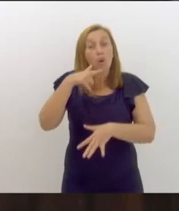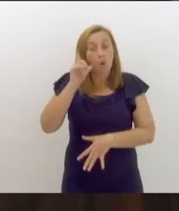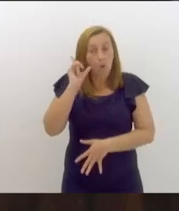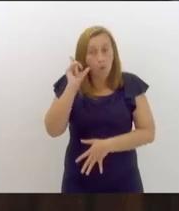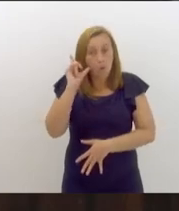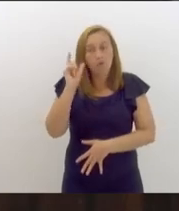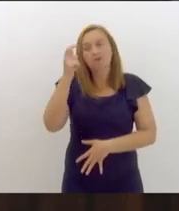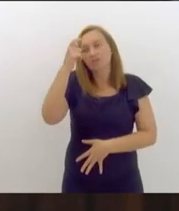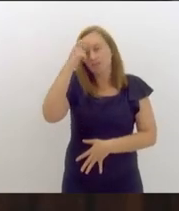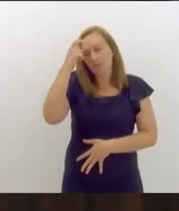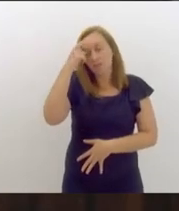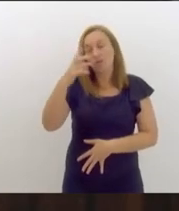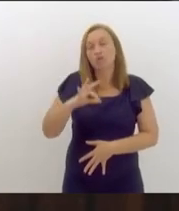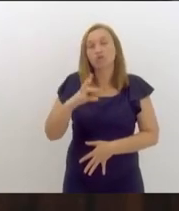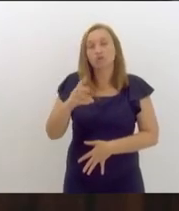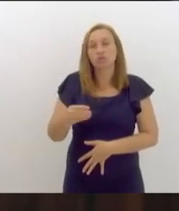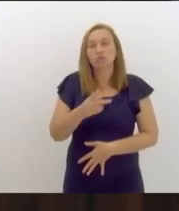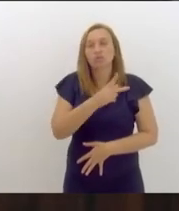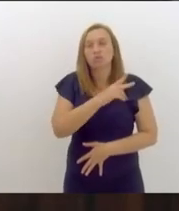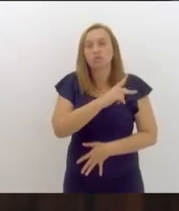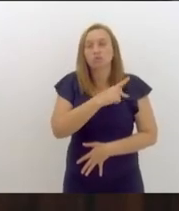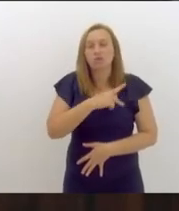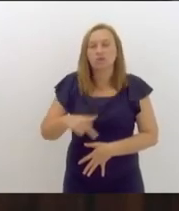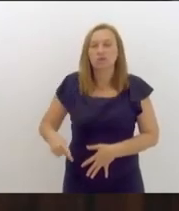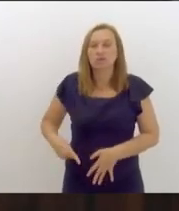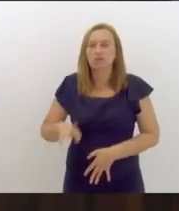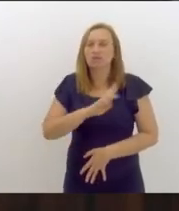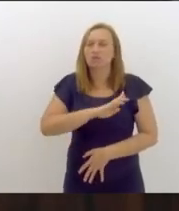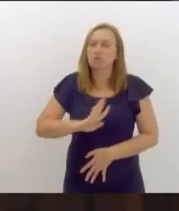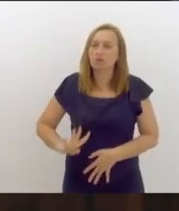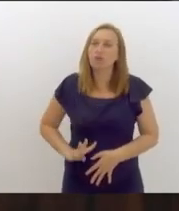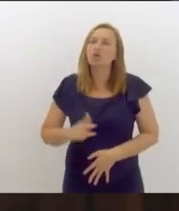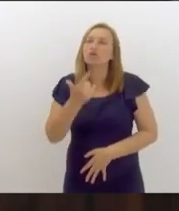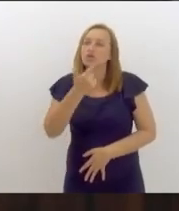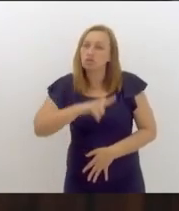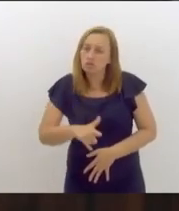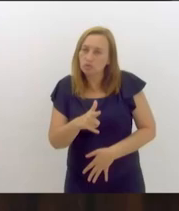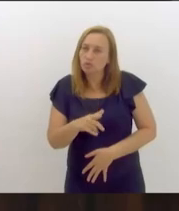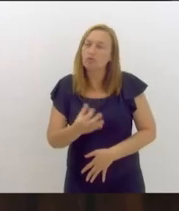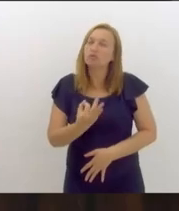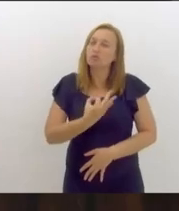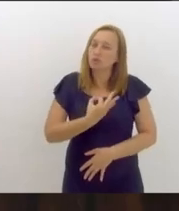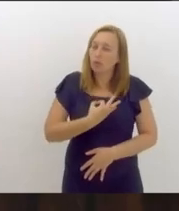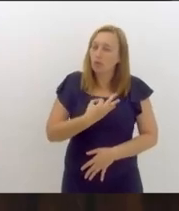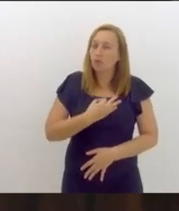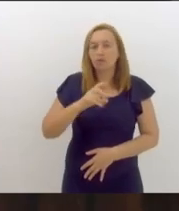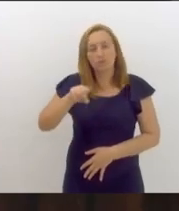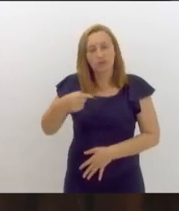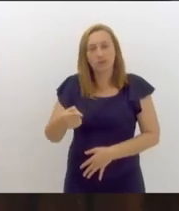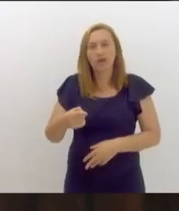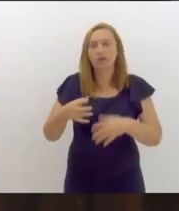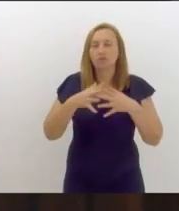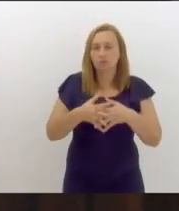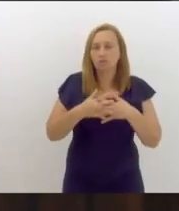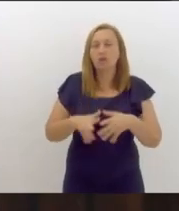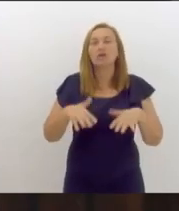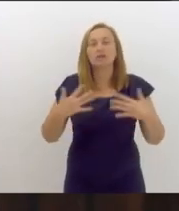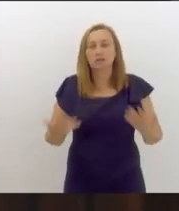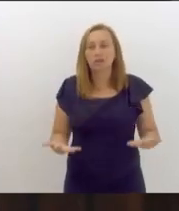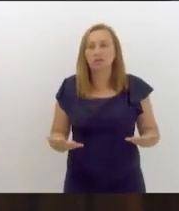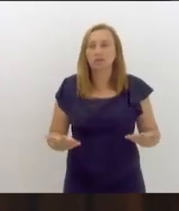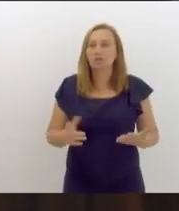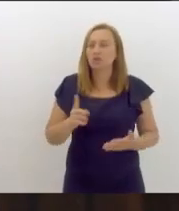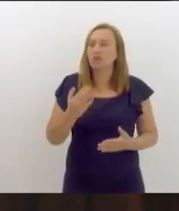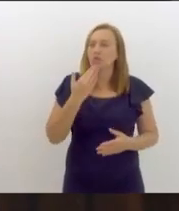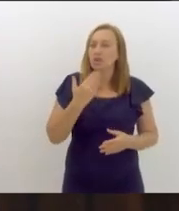trazendo a memória de todos o presidente Bacelar novamente que houve outra medalha polêmica então que ficou combinado não foi